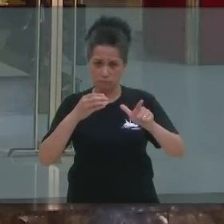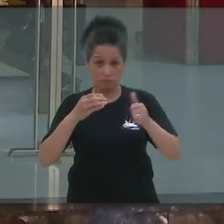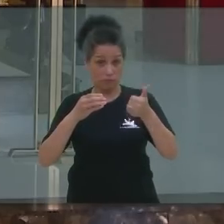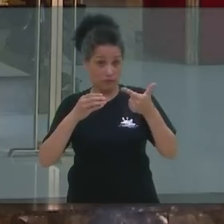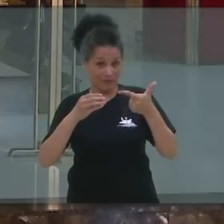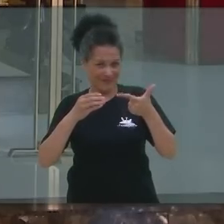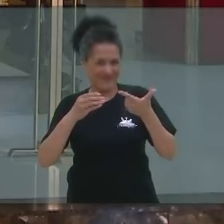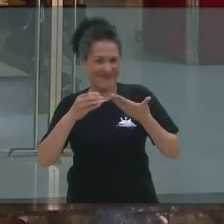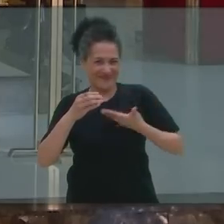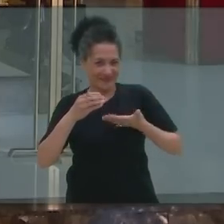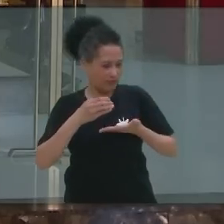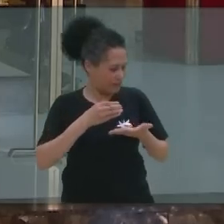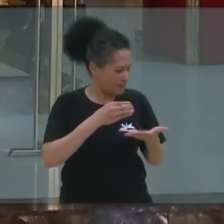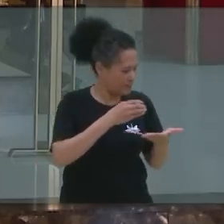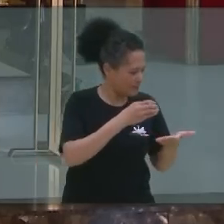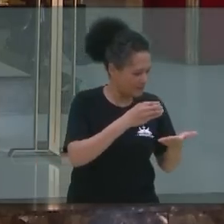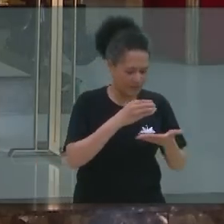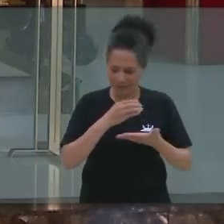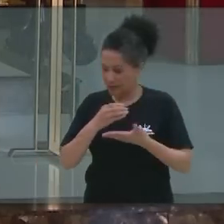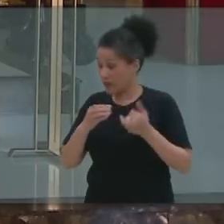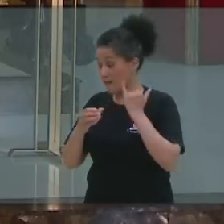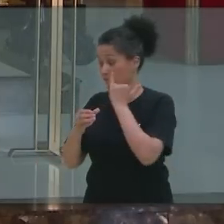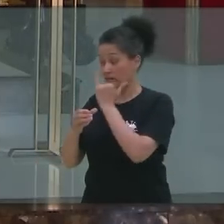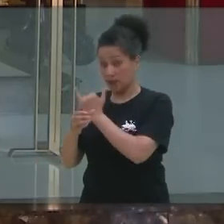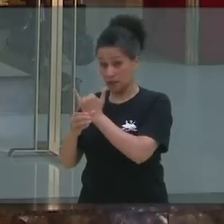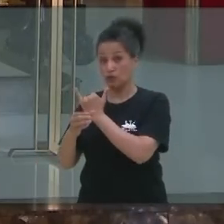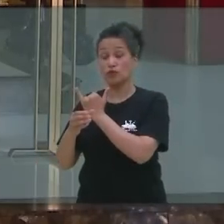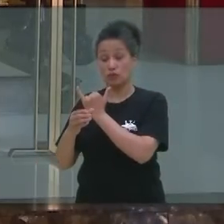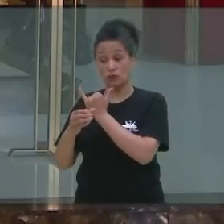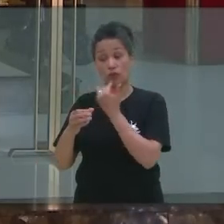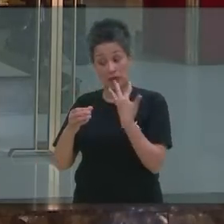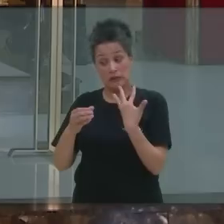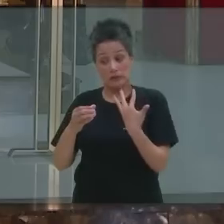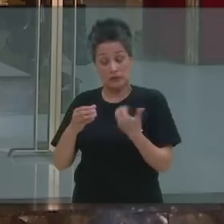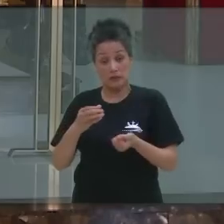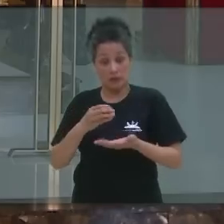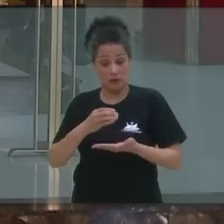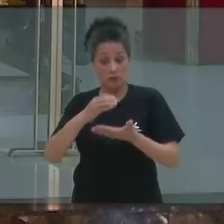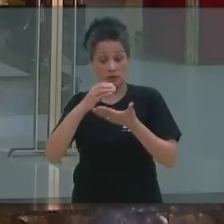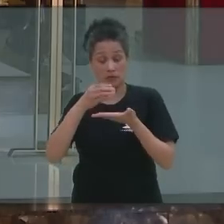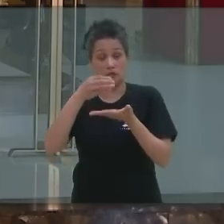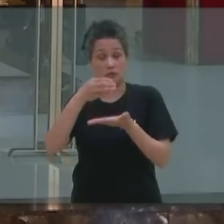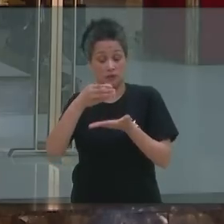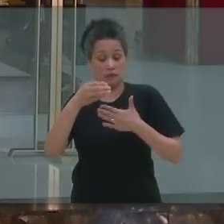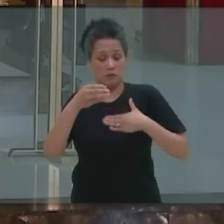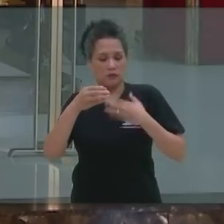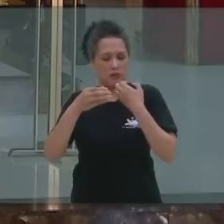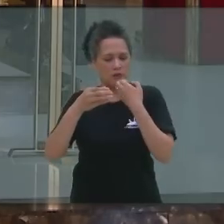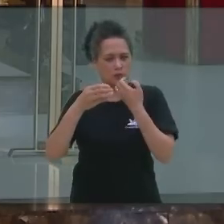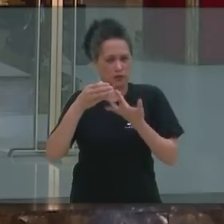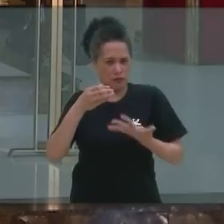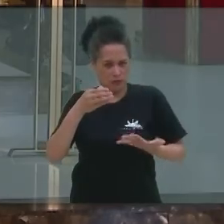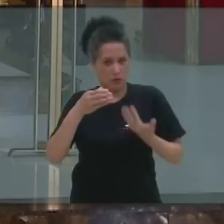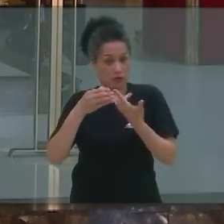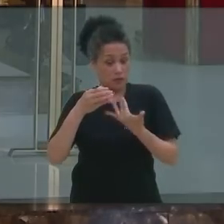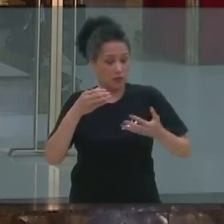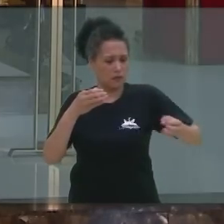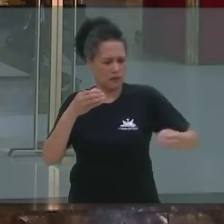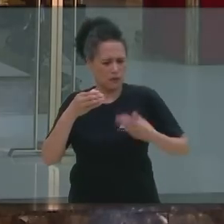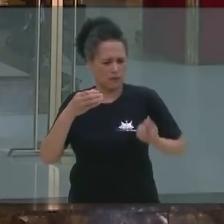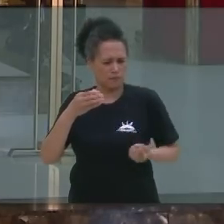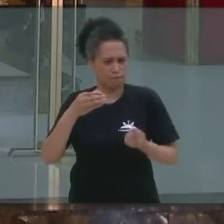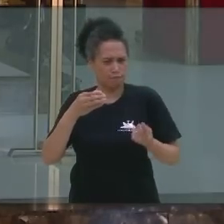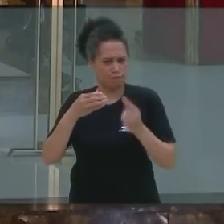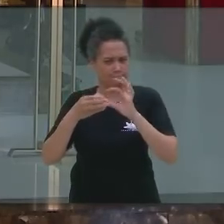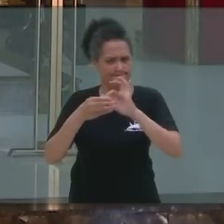seus discípulos, dizendo: Tomai todos e bebei. Este é o cálice do meu sangue, o sangue